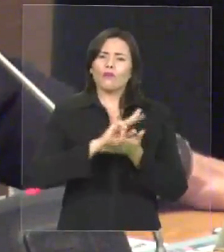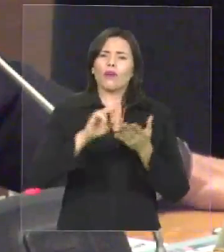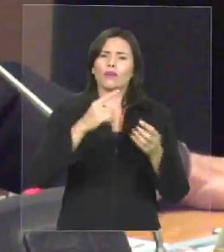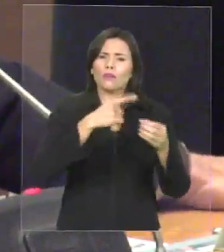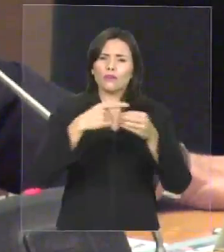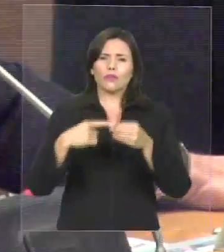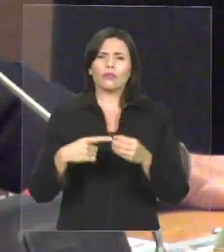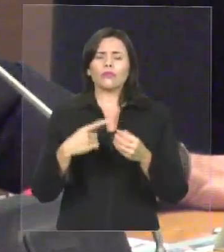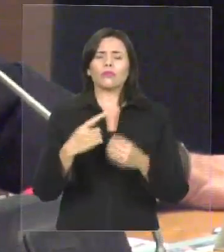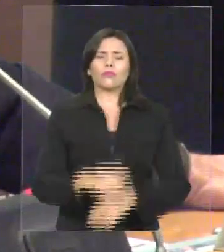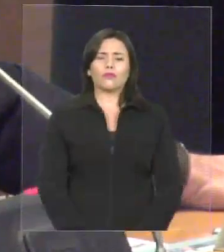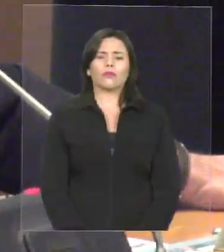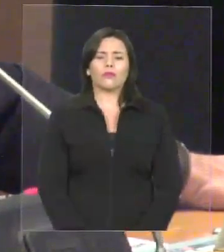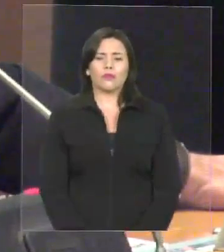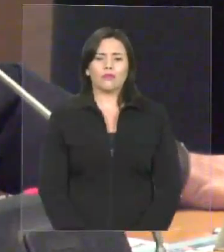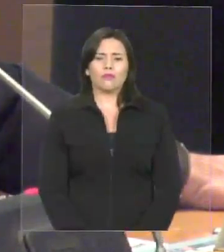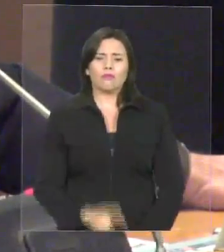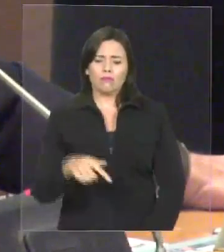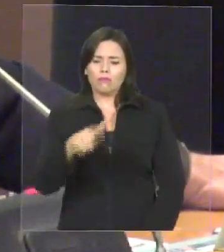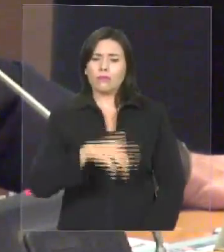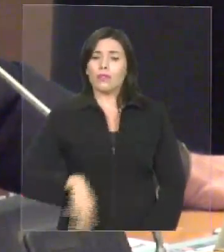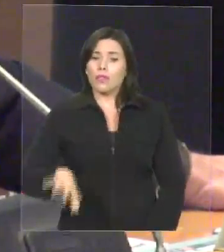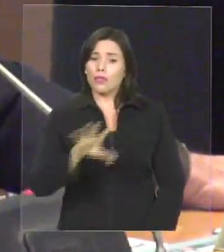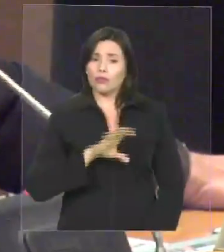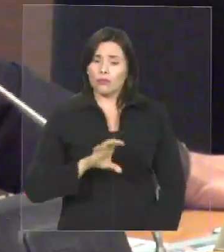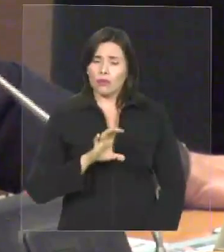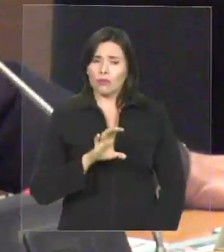os municípios da região metropolitana, que já